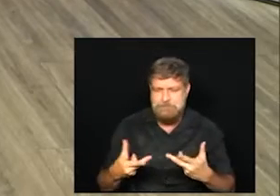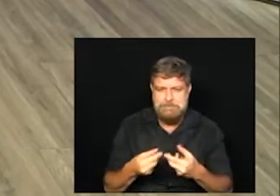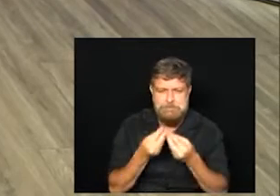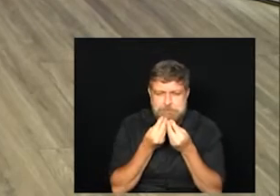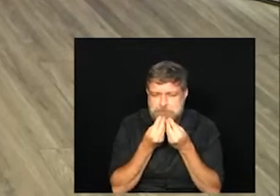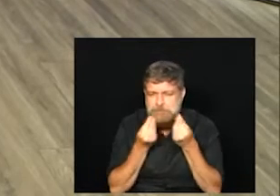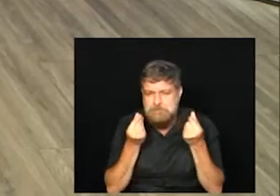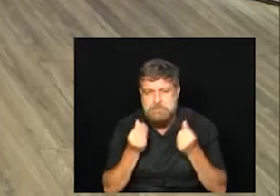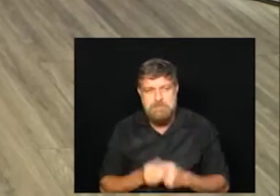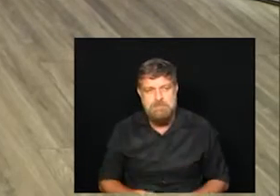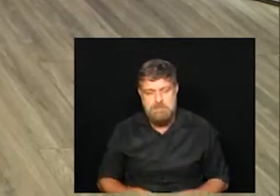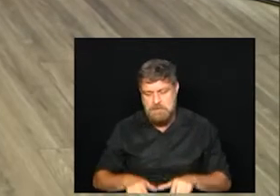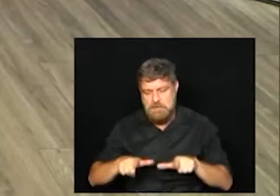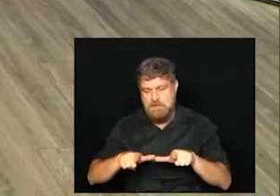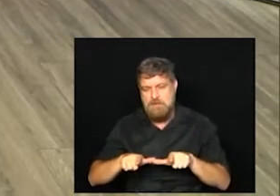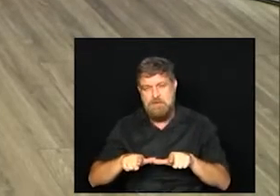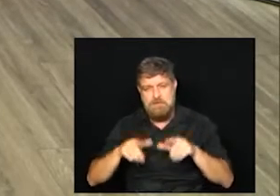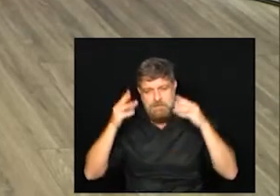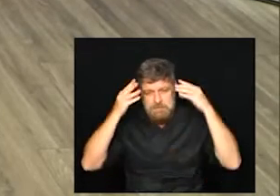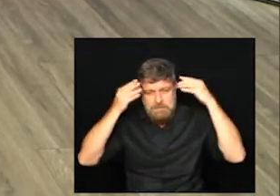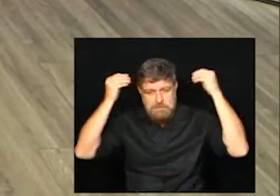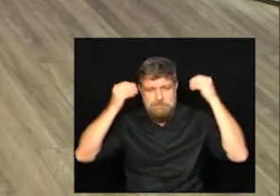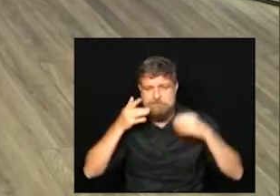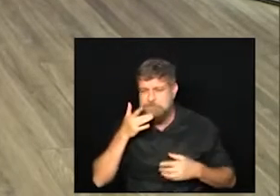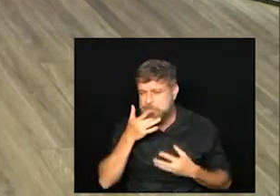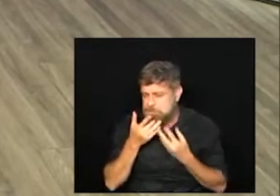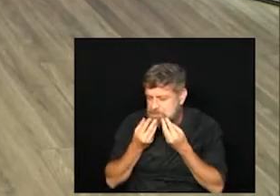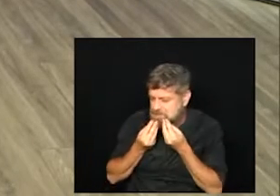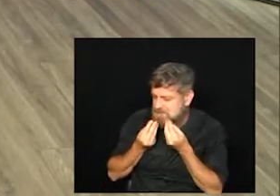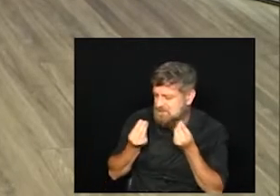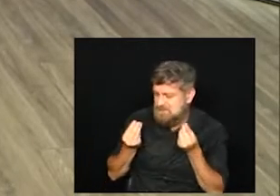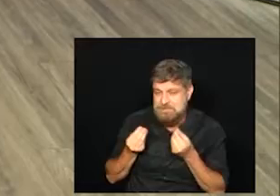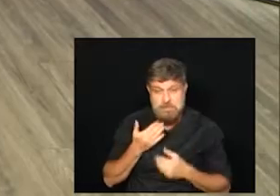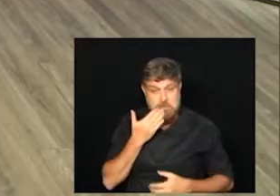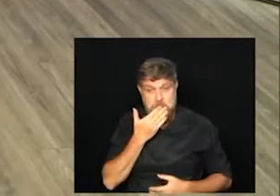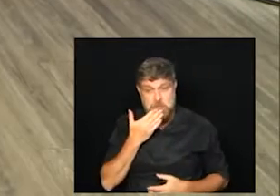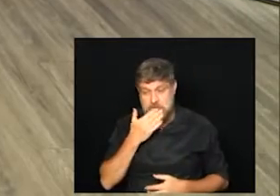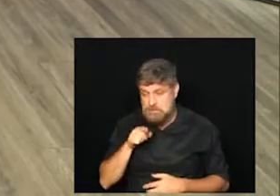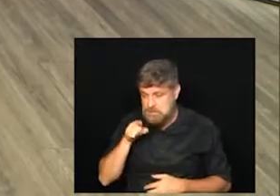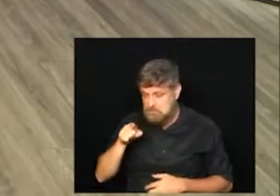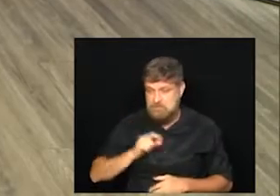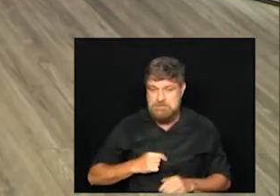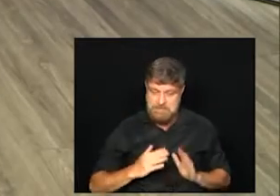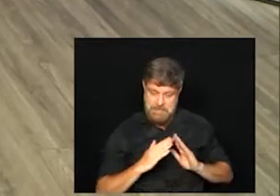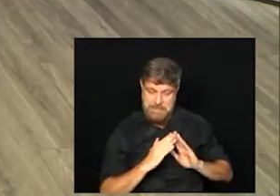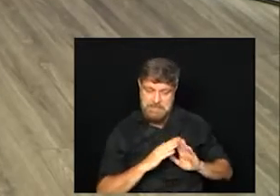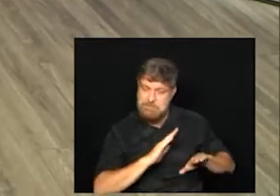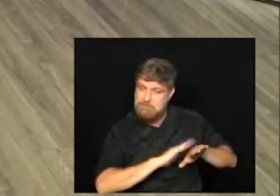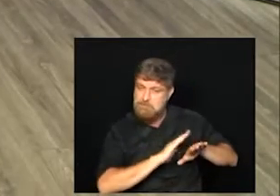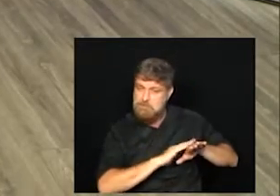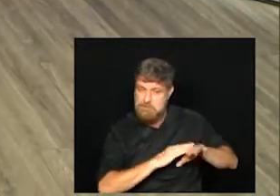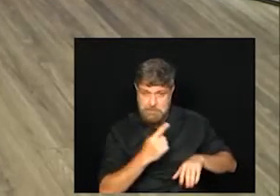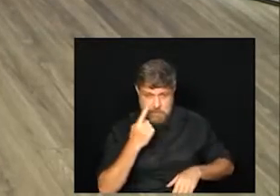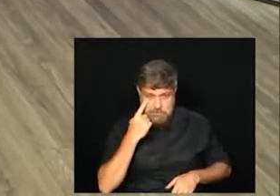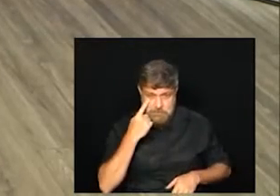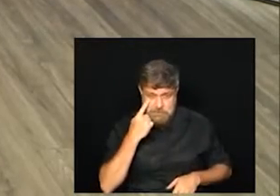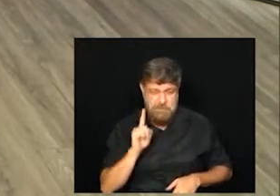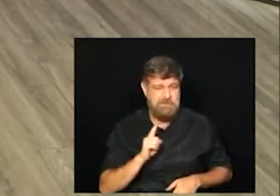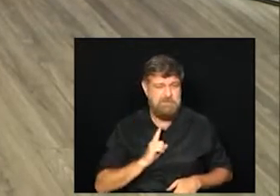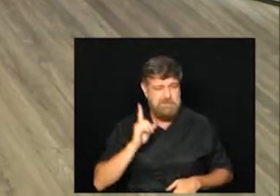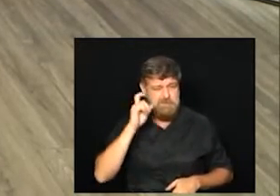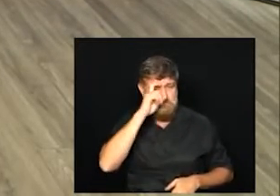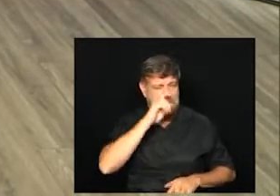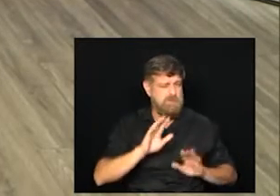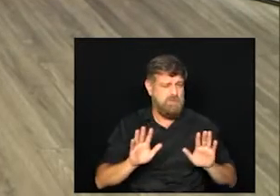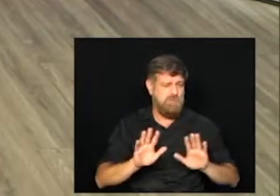Torta holandesa nesta marmitinha, uma delícia, uma sobremesa para você reproduzir aí na sua casa. Você viu que não é